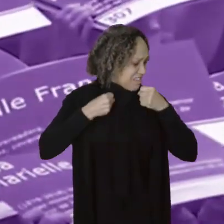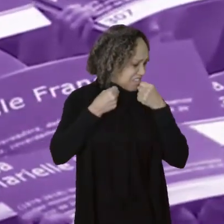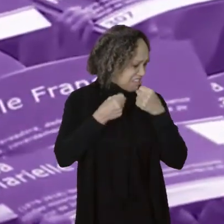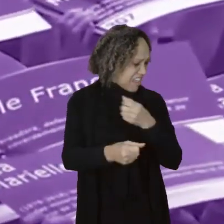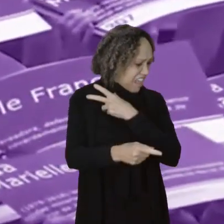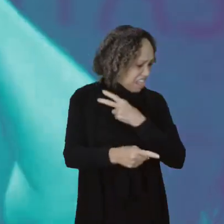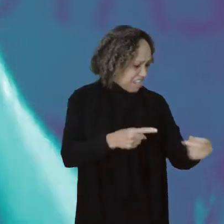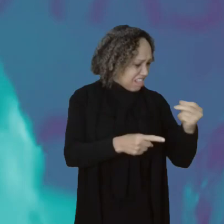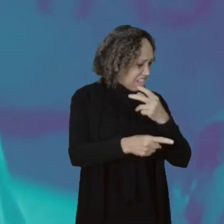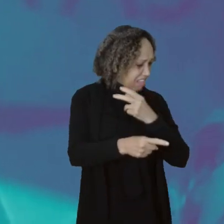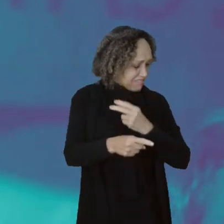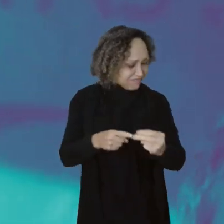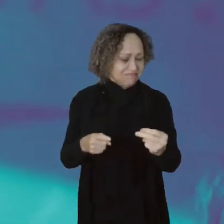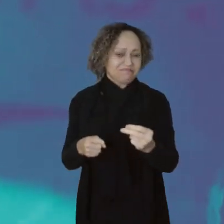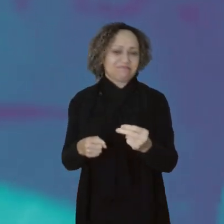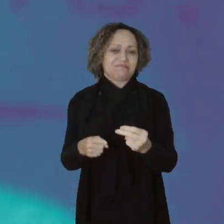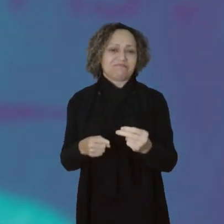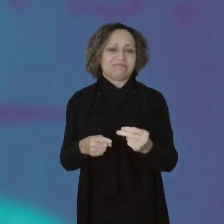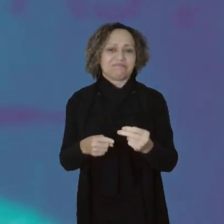acontecer.